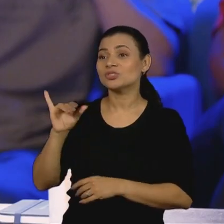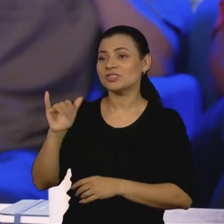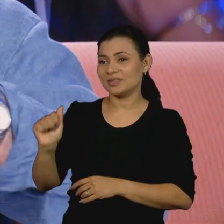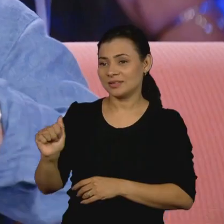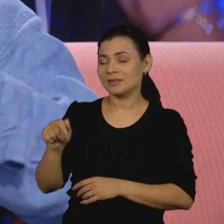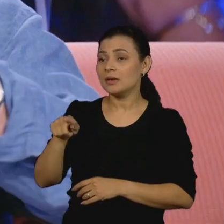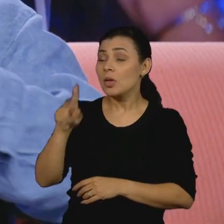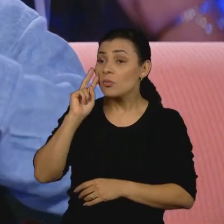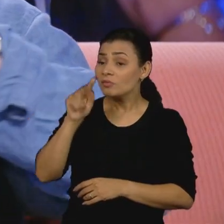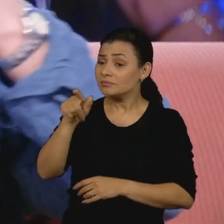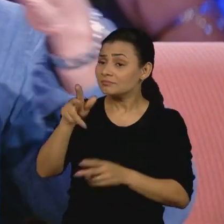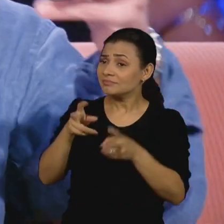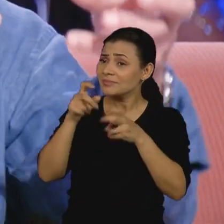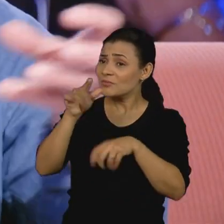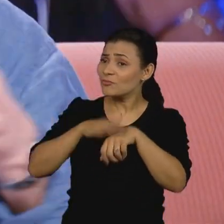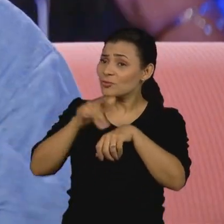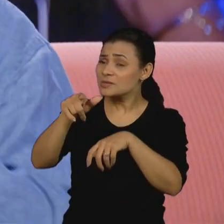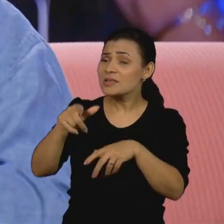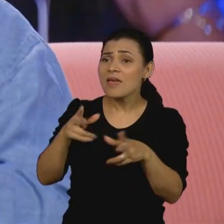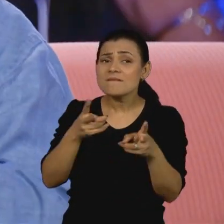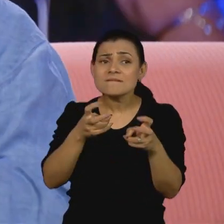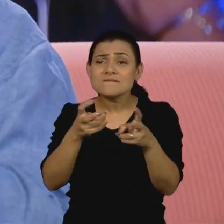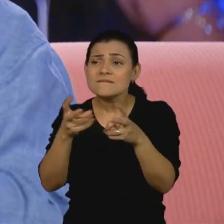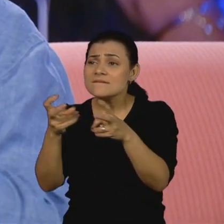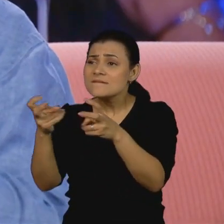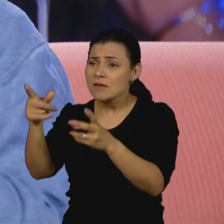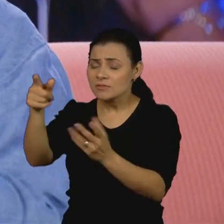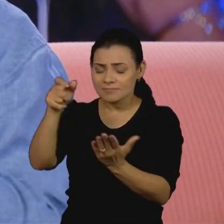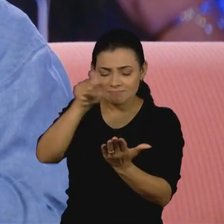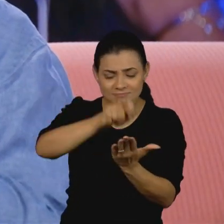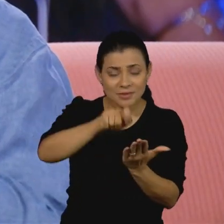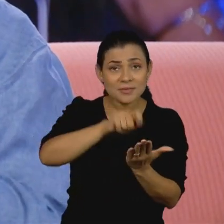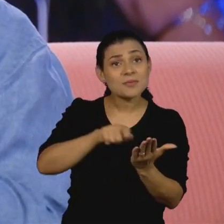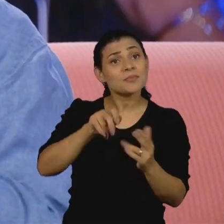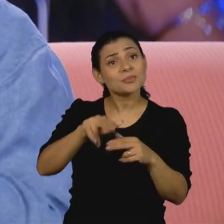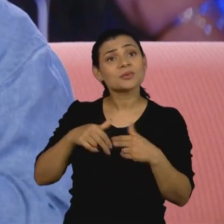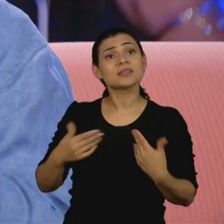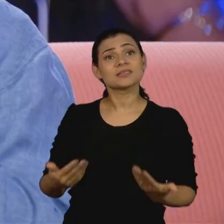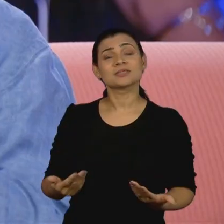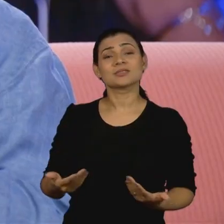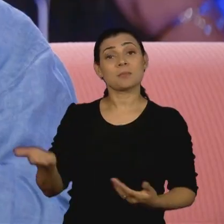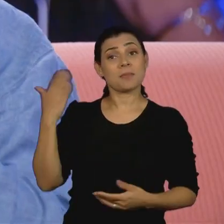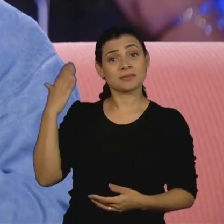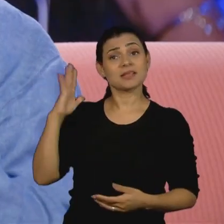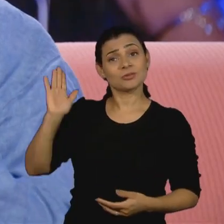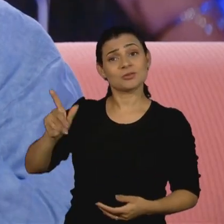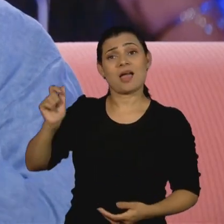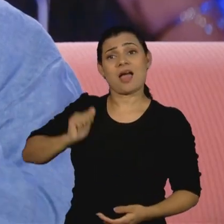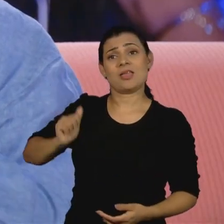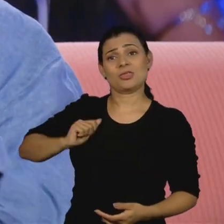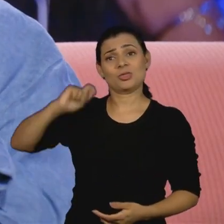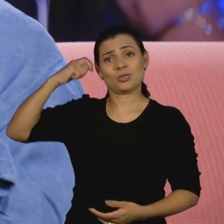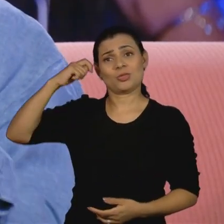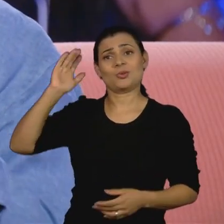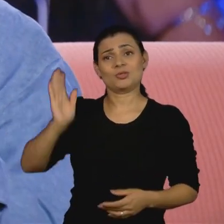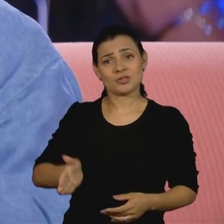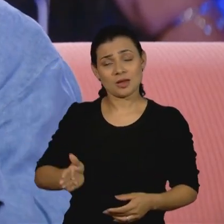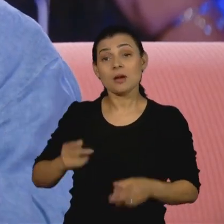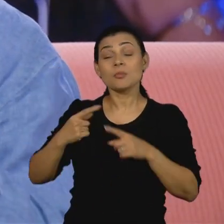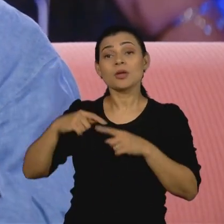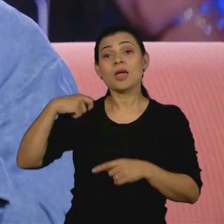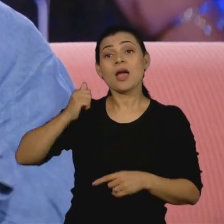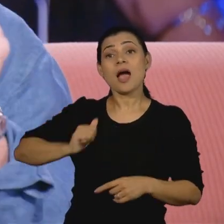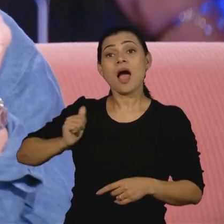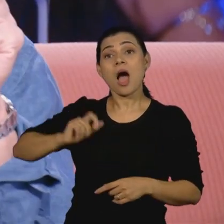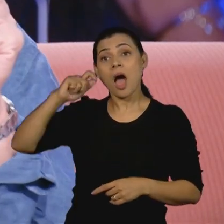que você observa a realidade. Por isso eu acho que eu já era ator, porque uma das coisas que o ator tem que ser